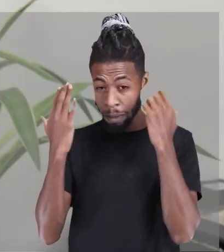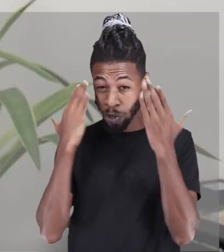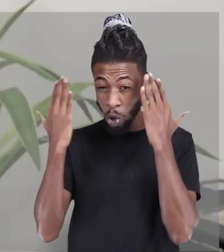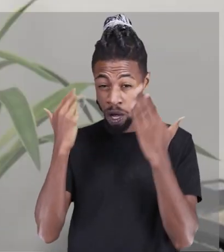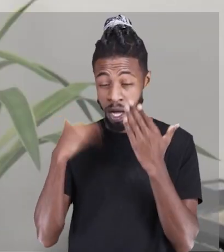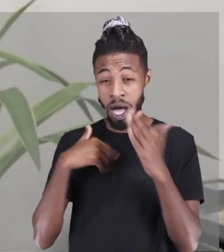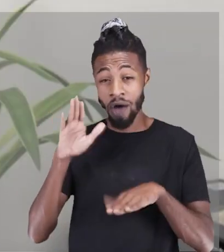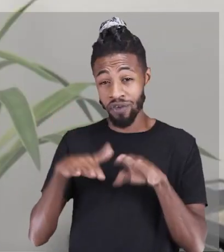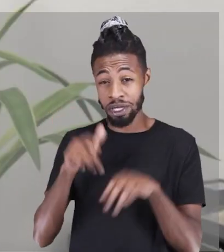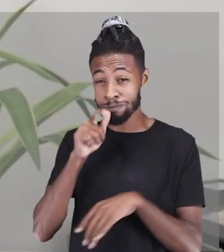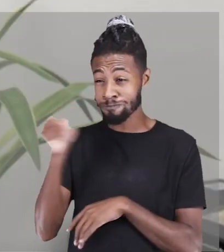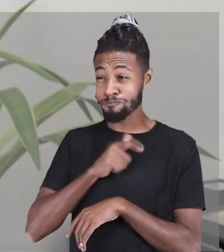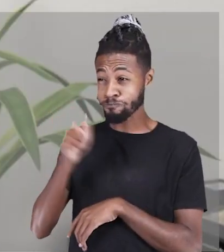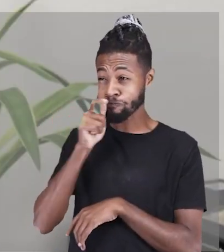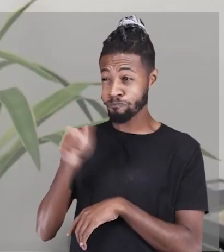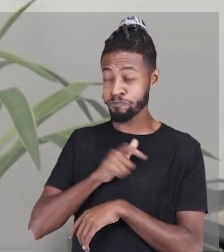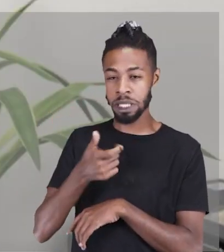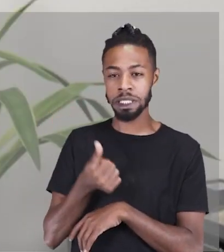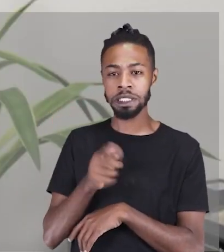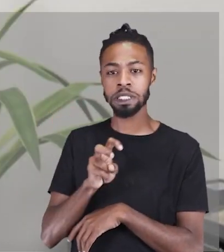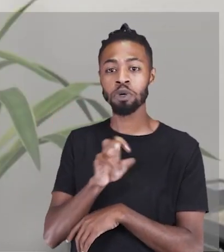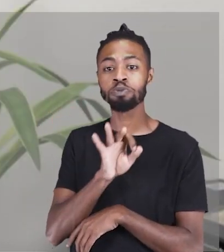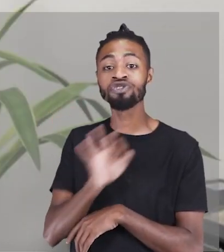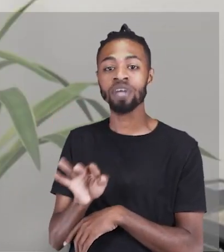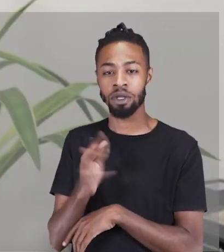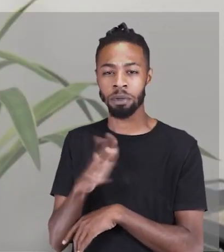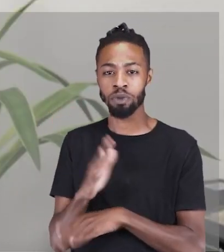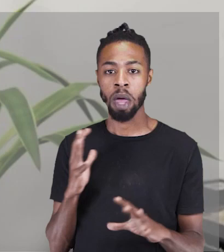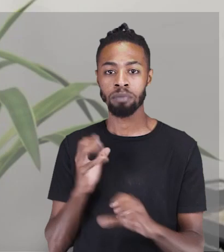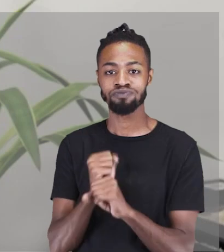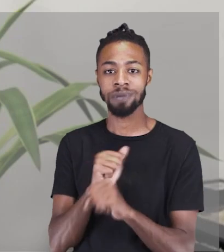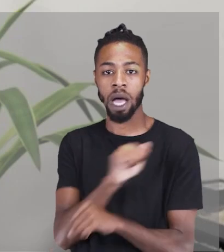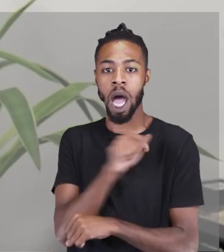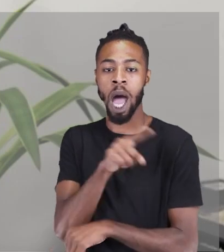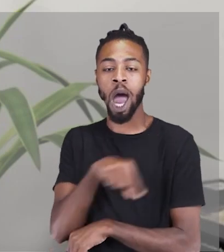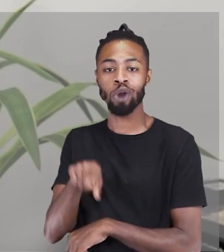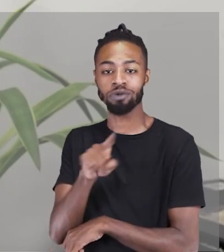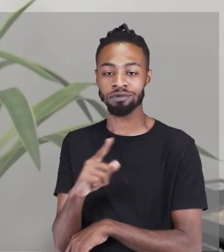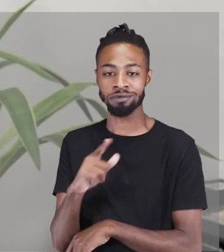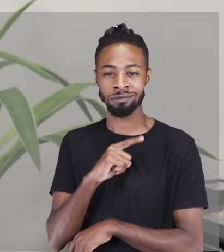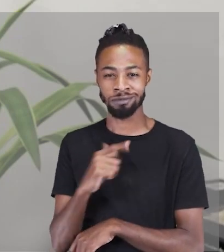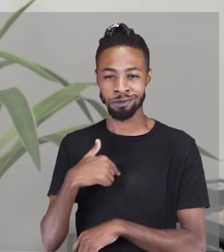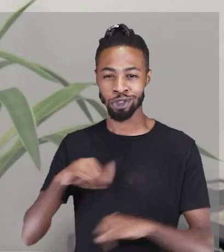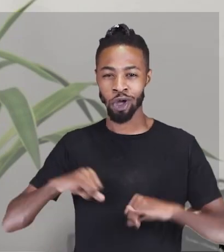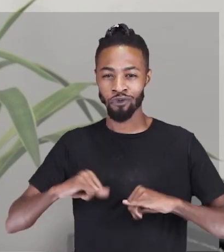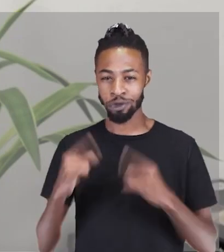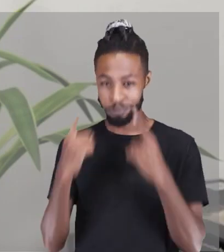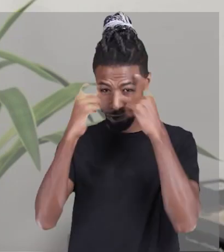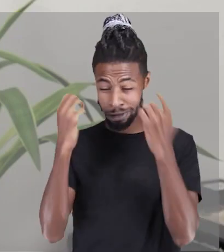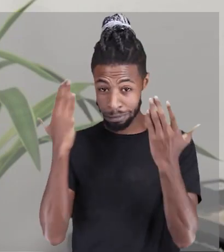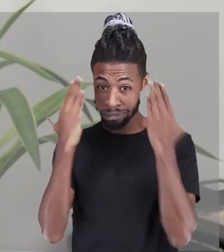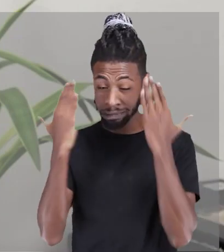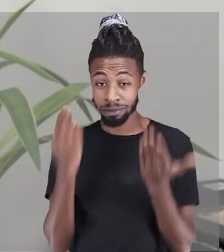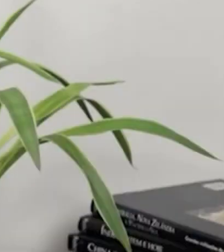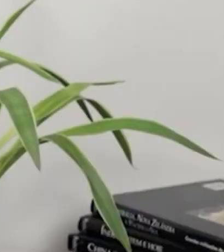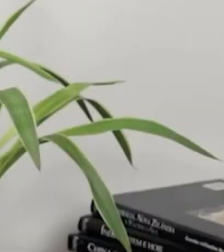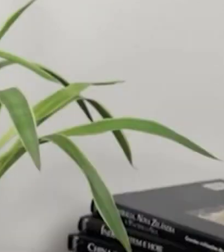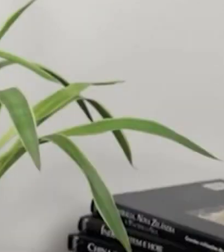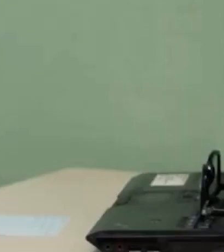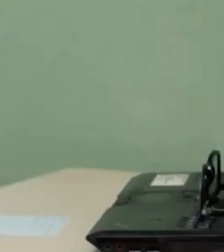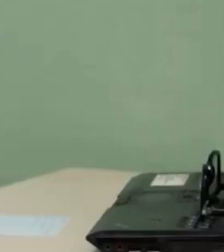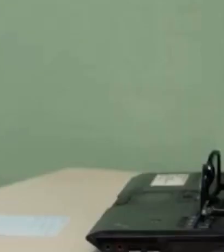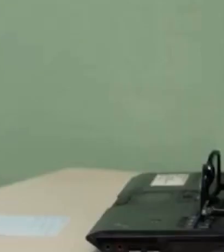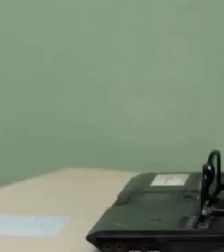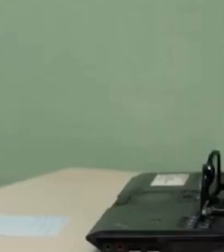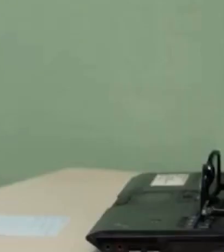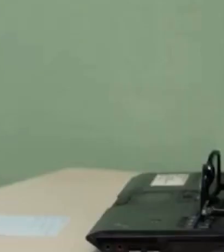violência física, mas a violência psicológica muitas vezes atinge a quase 65% dos estudantes nessa etapa de ensino.